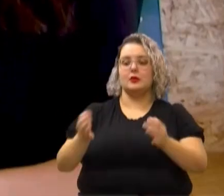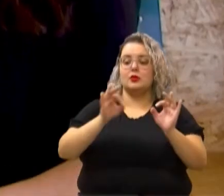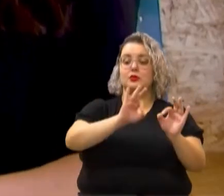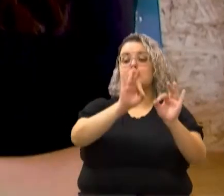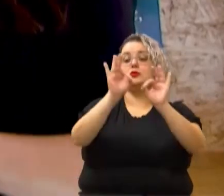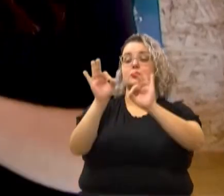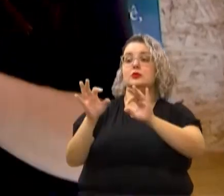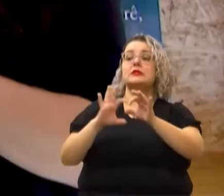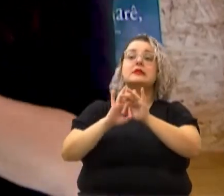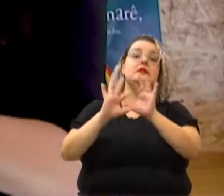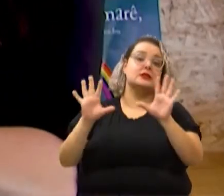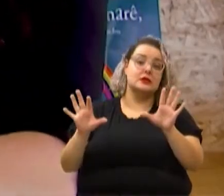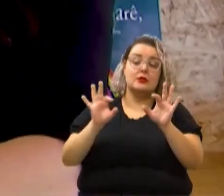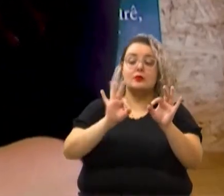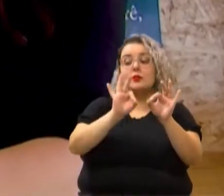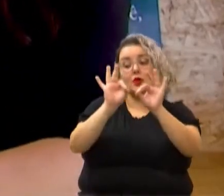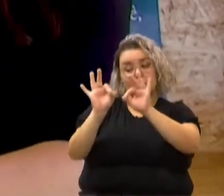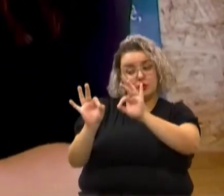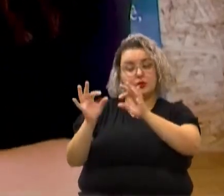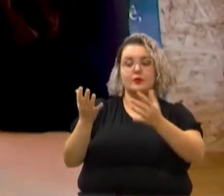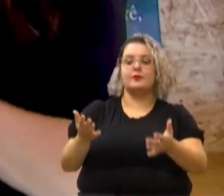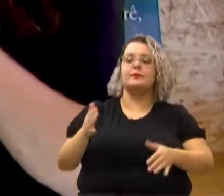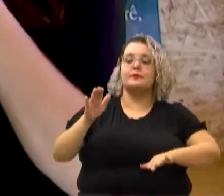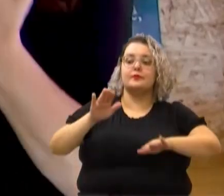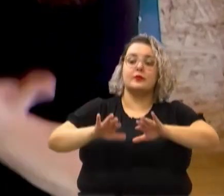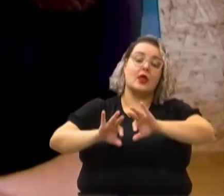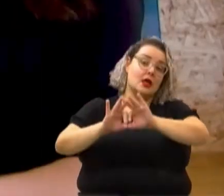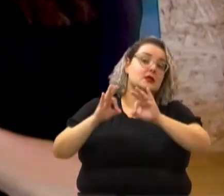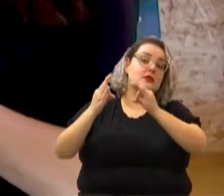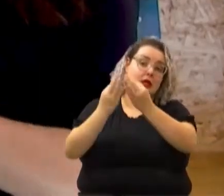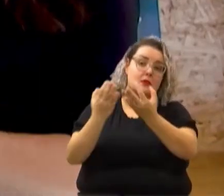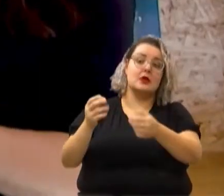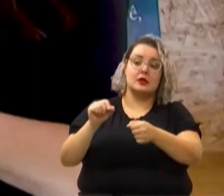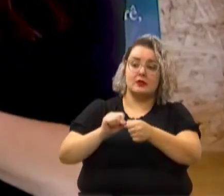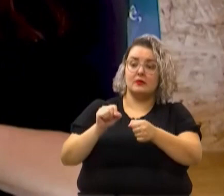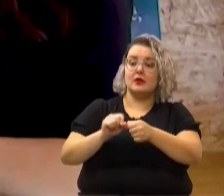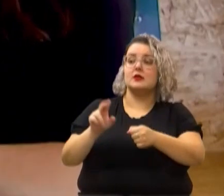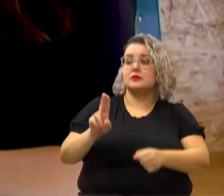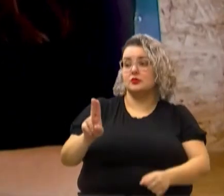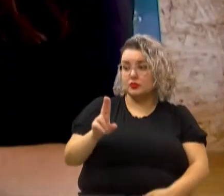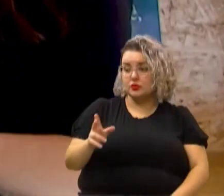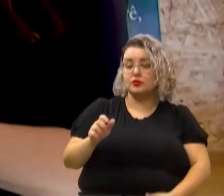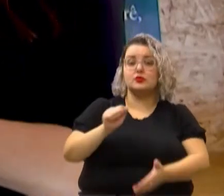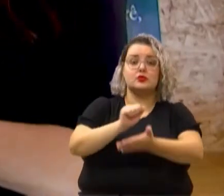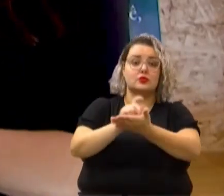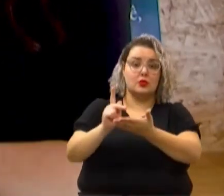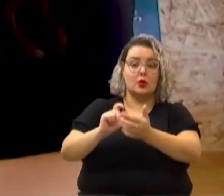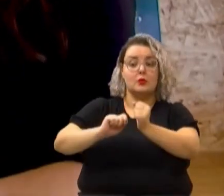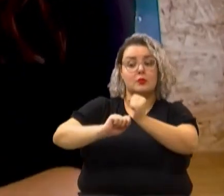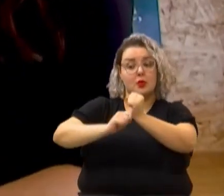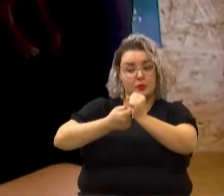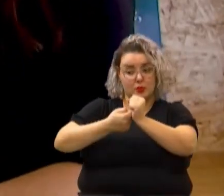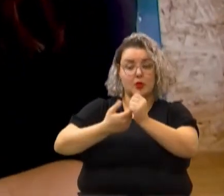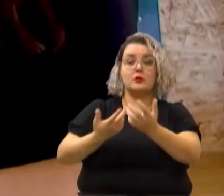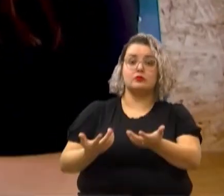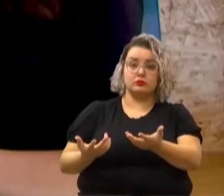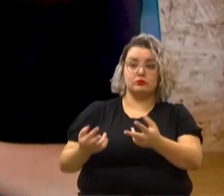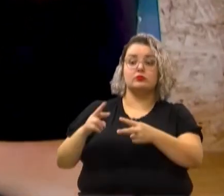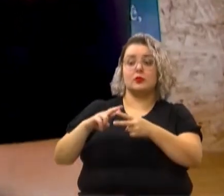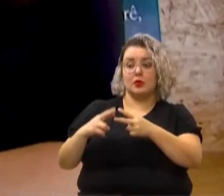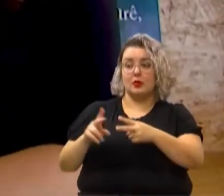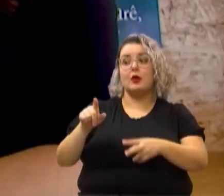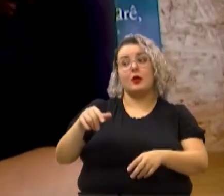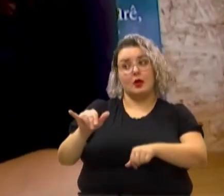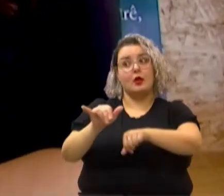E esse acompanhamento essa liberdade assistida muitas famílias fazem uso dos aplicativos que bloqueiam recursos